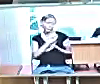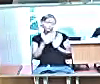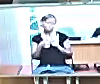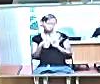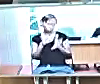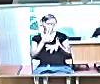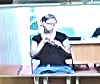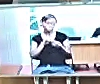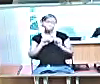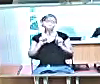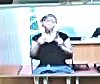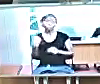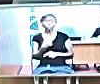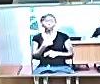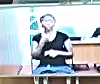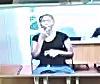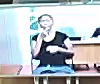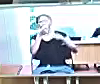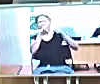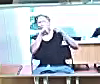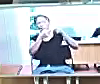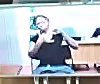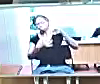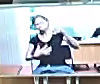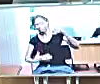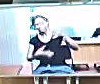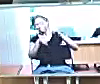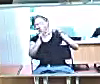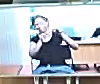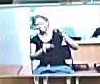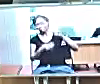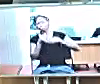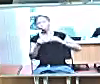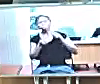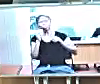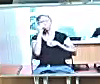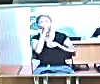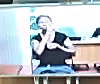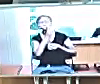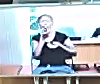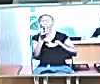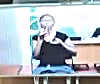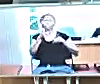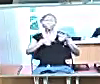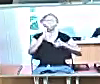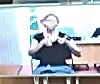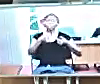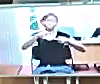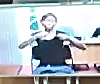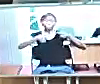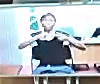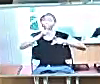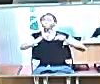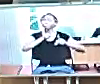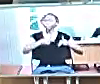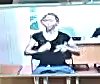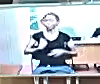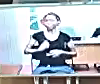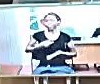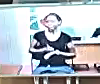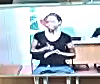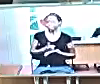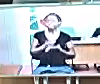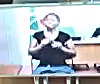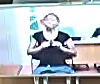rápida mas é o que a gente fala muito né da dificuldade de executar as políticas públicas de manter as políticas funcionando minimamente